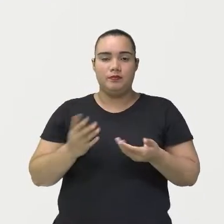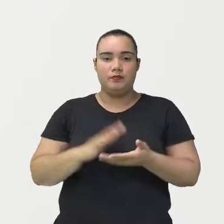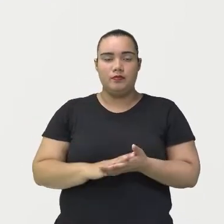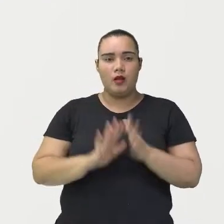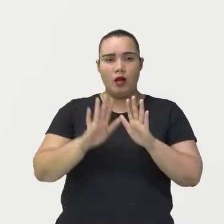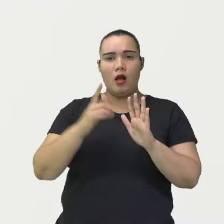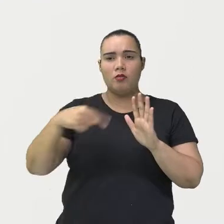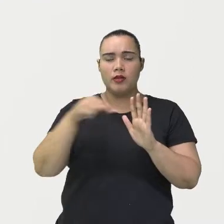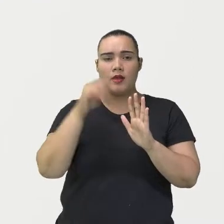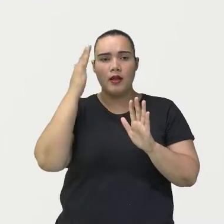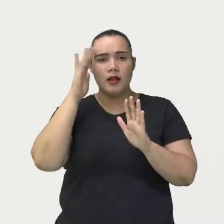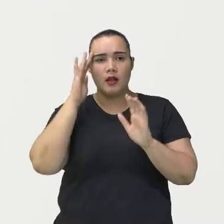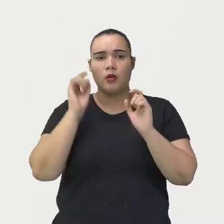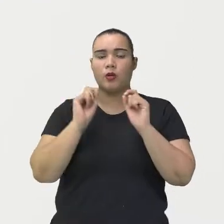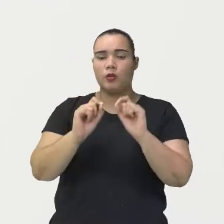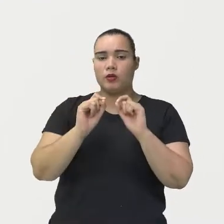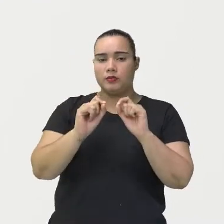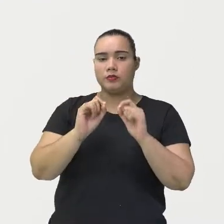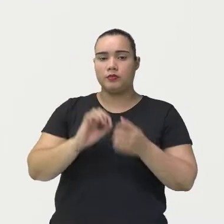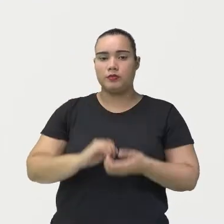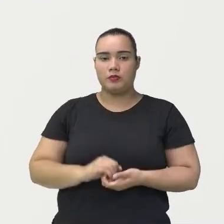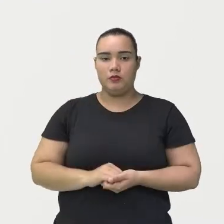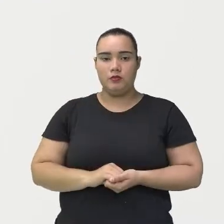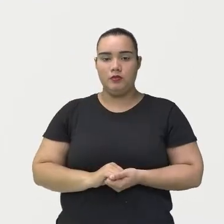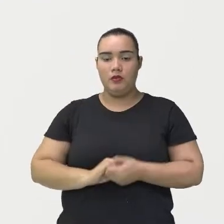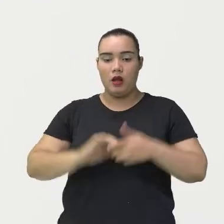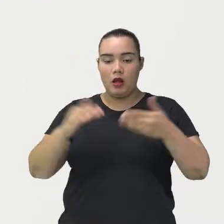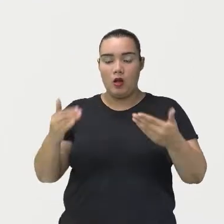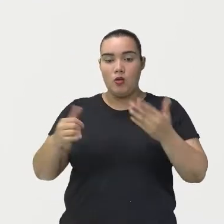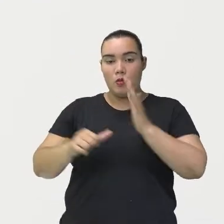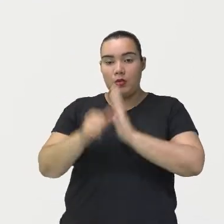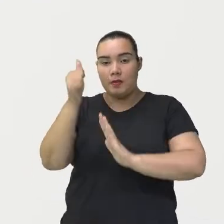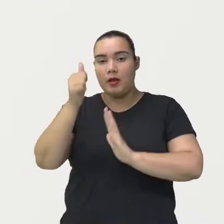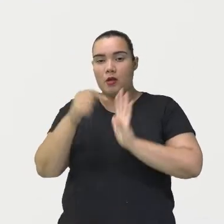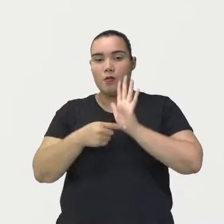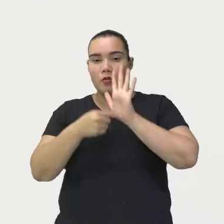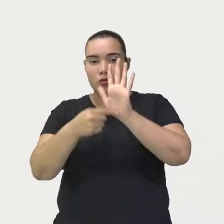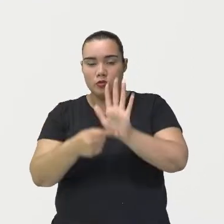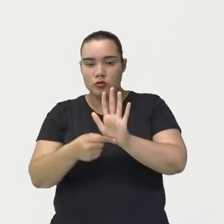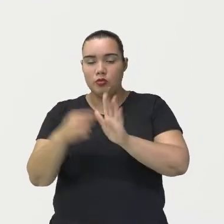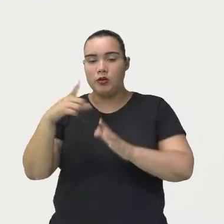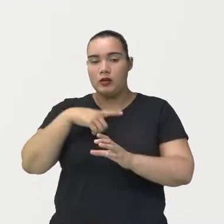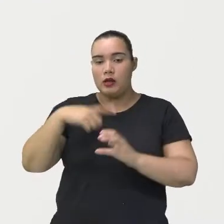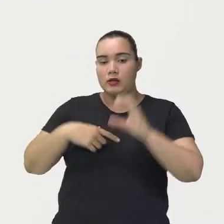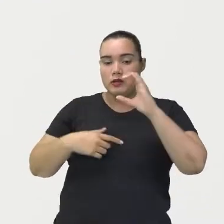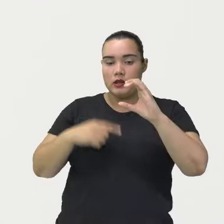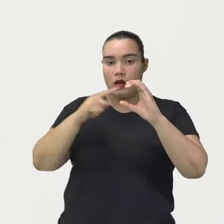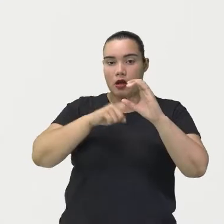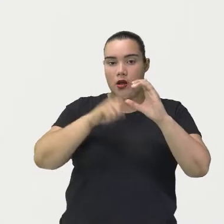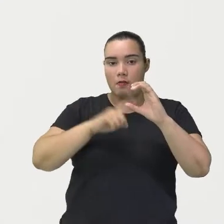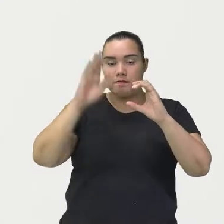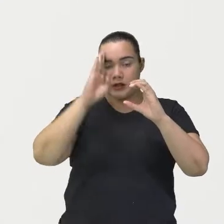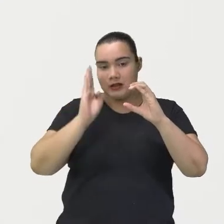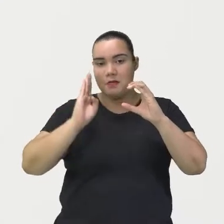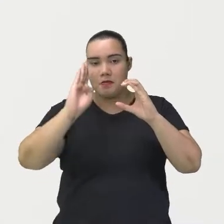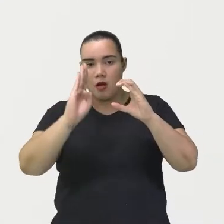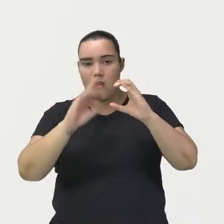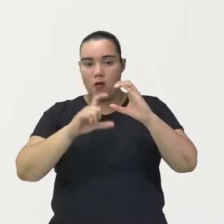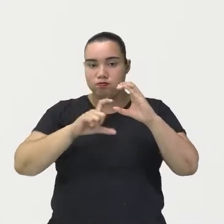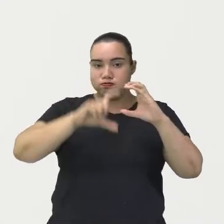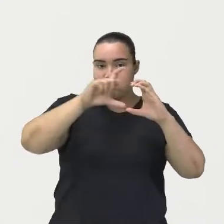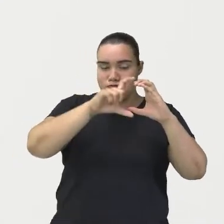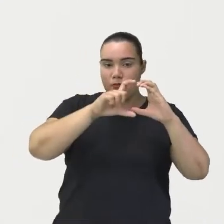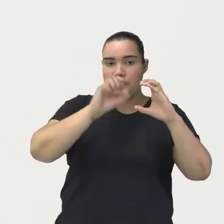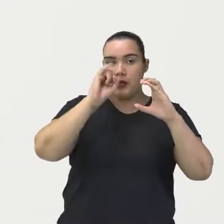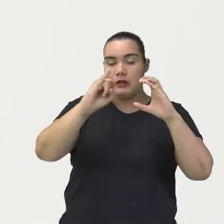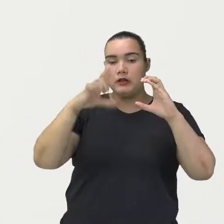Entendam assim que, ainda que no primeiro exemplo a gente tenha lá o Czão dominante, se tiver o